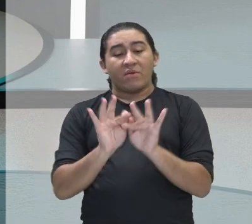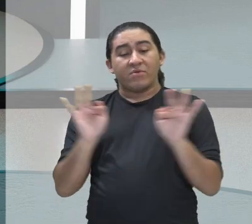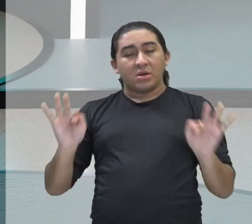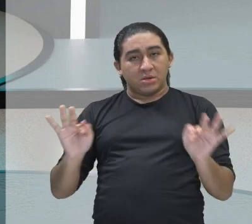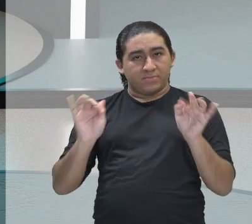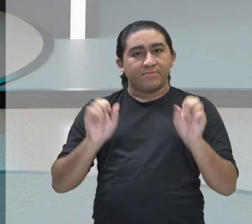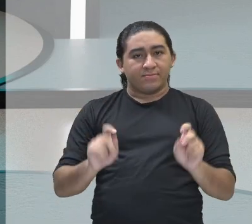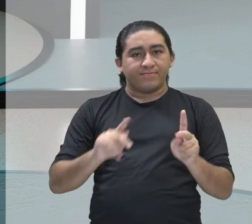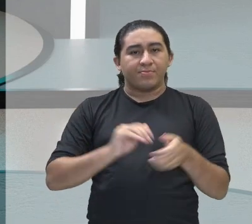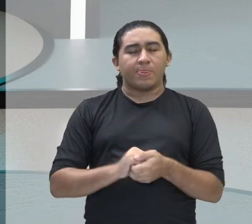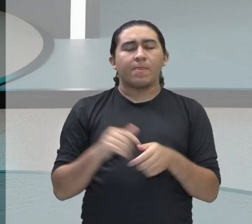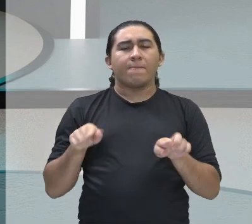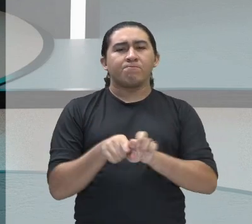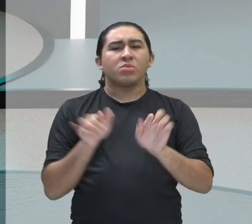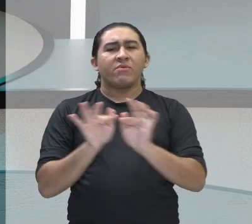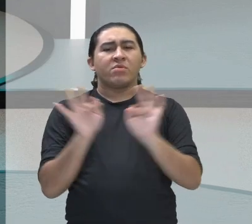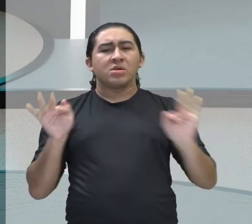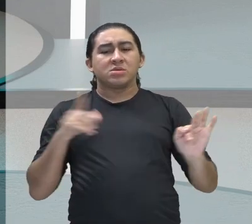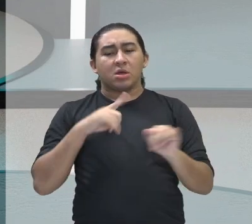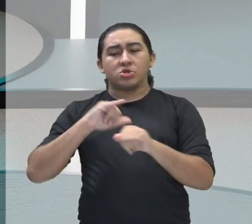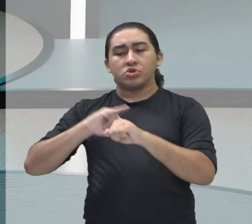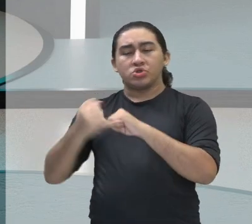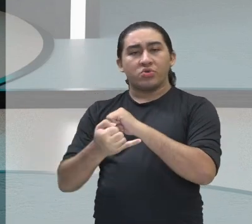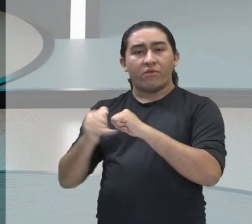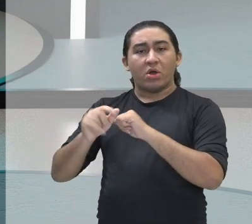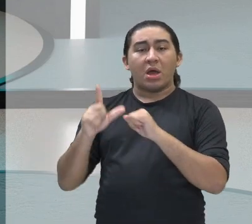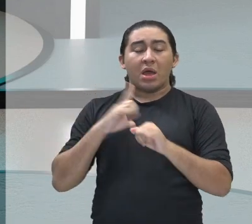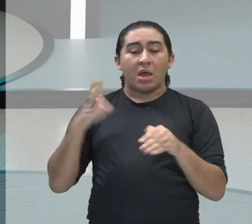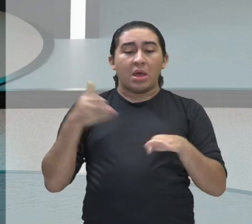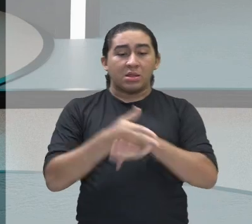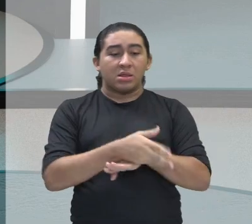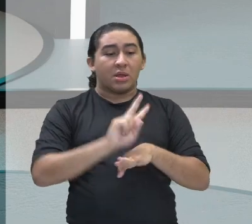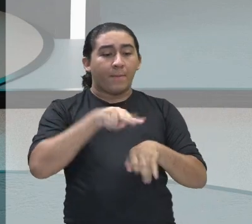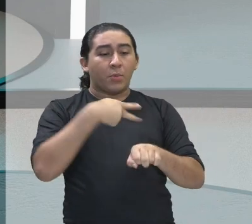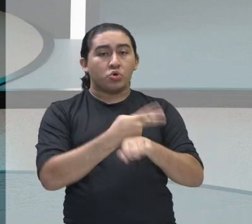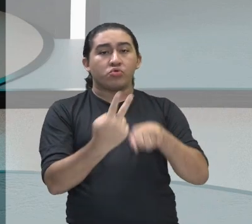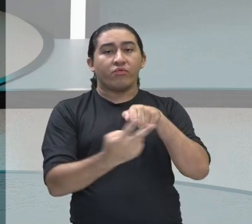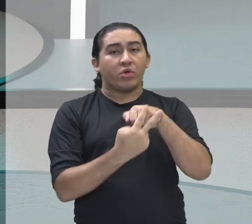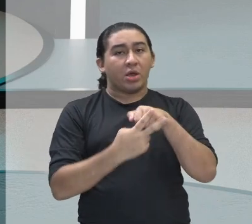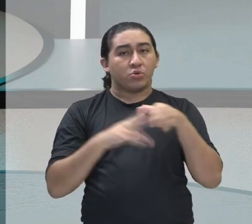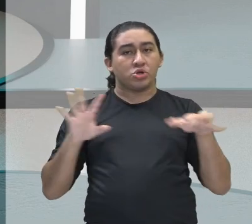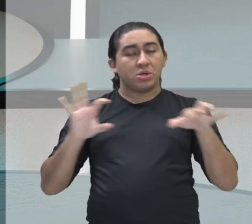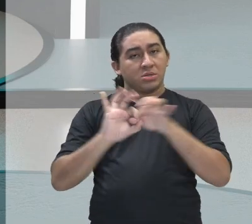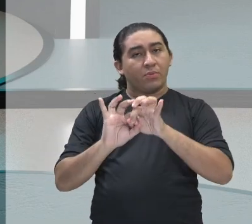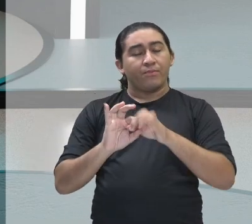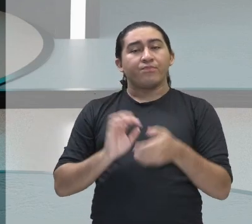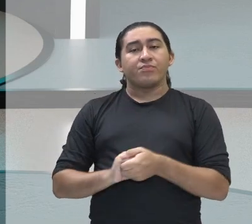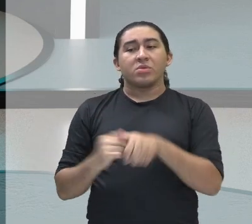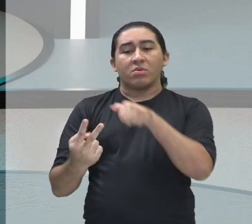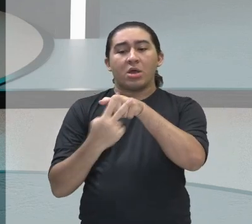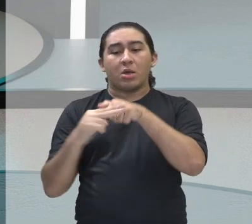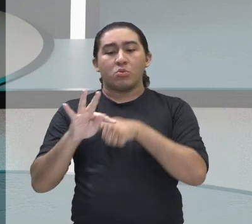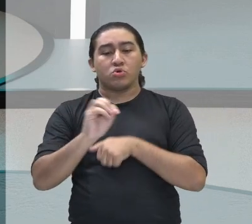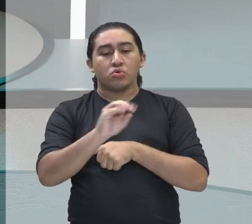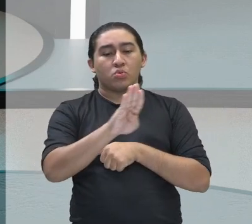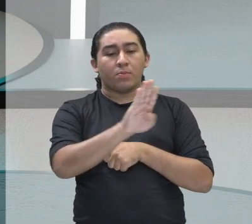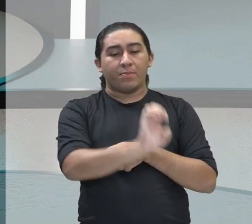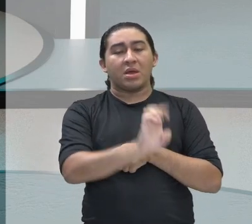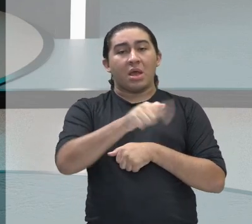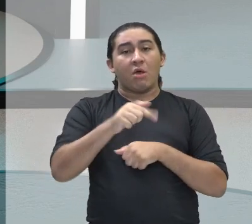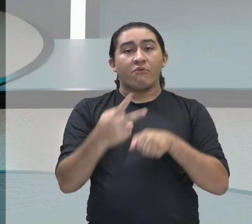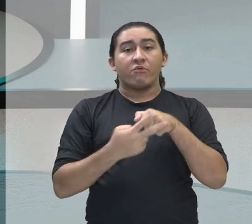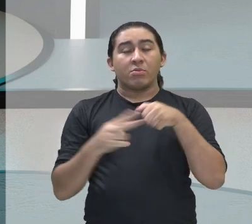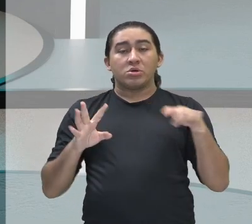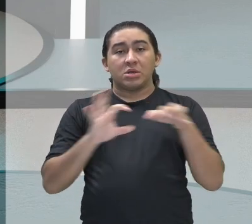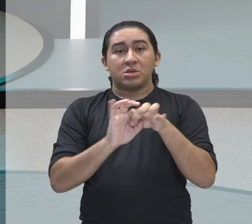né? E aí o adjetivo vai estar depois do verbo de ligação. Verbo de ligação, o verbo to be, ele é um verbo de ligação,